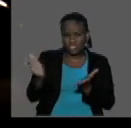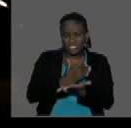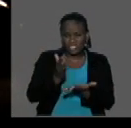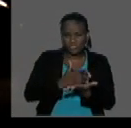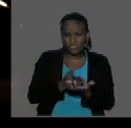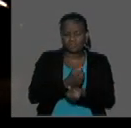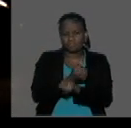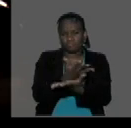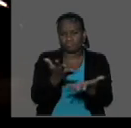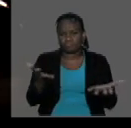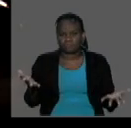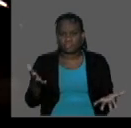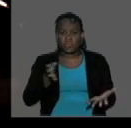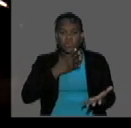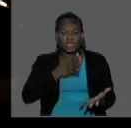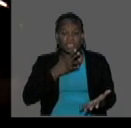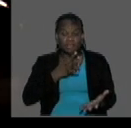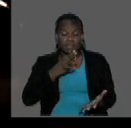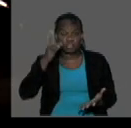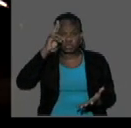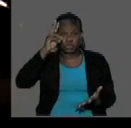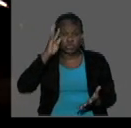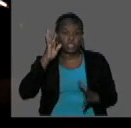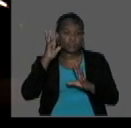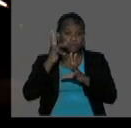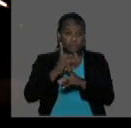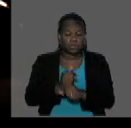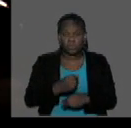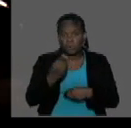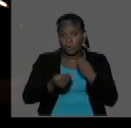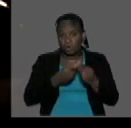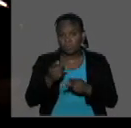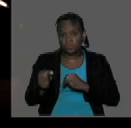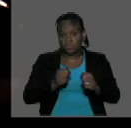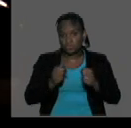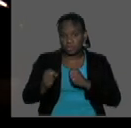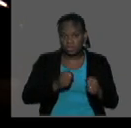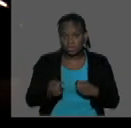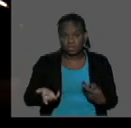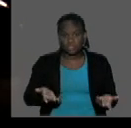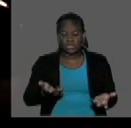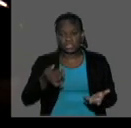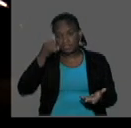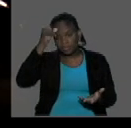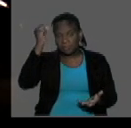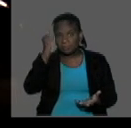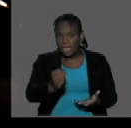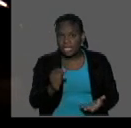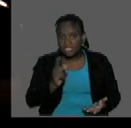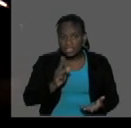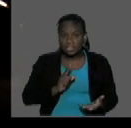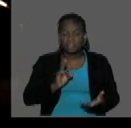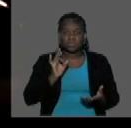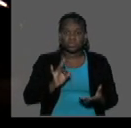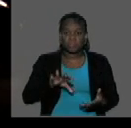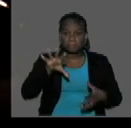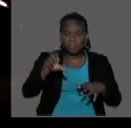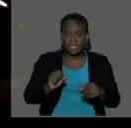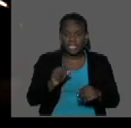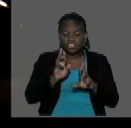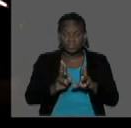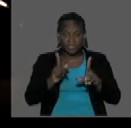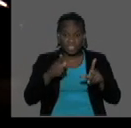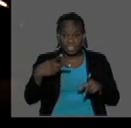vendiam know-how, né, nas Américas, dizendo como controlar, não mate, apenas pegue as